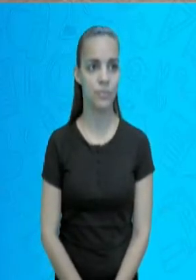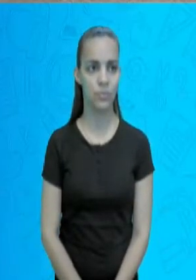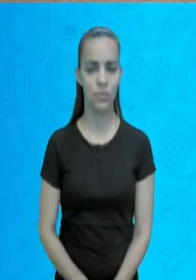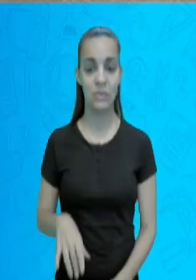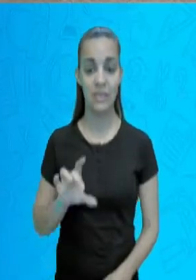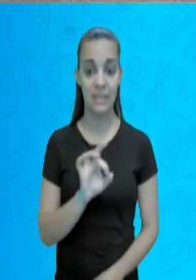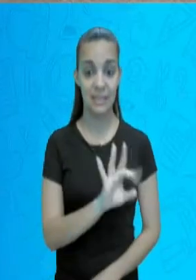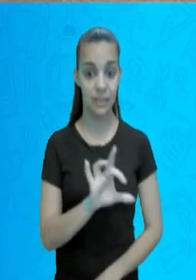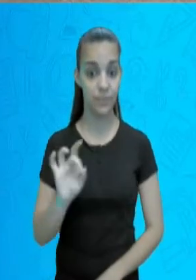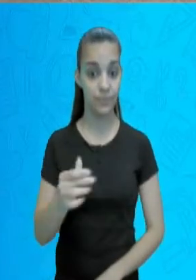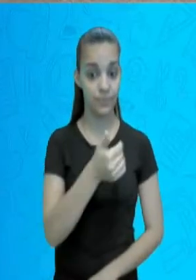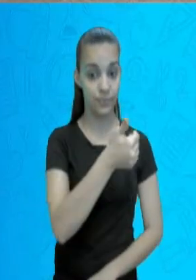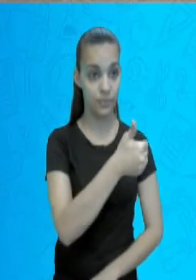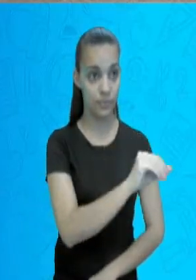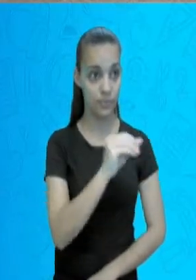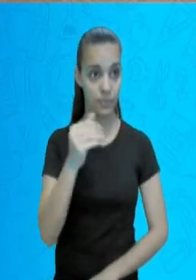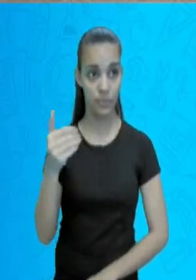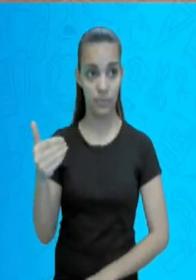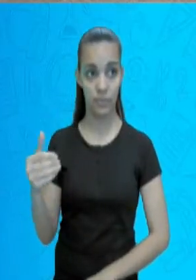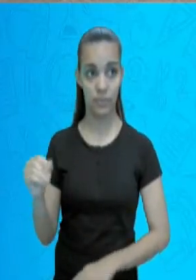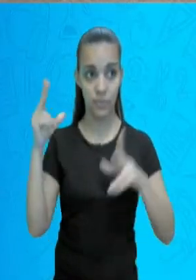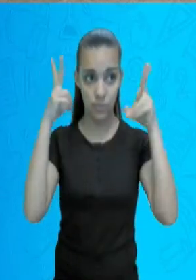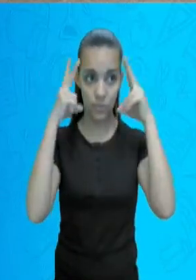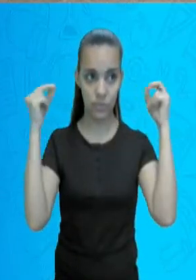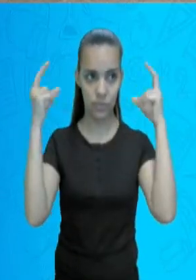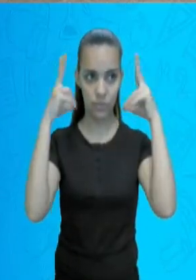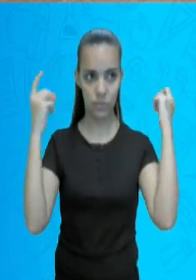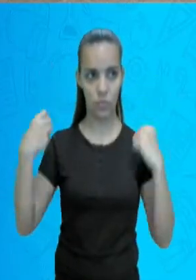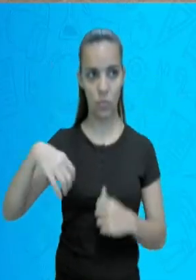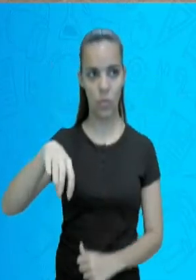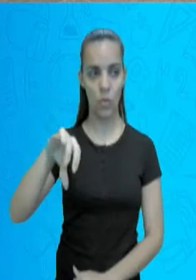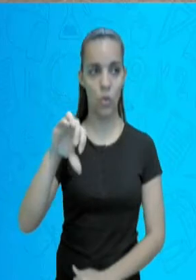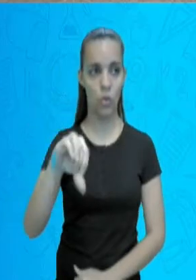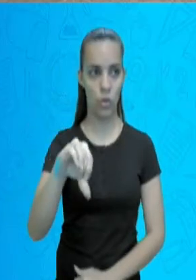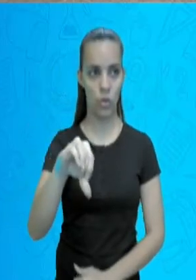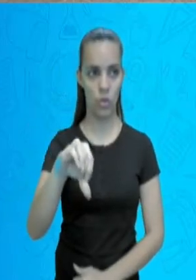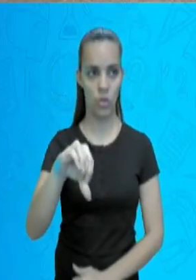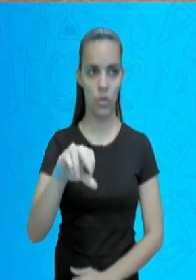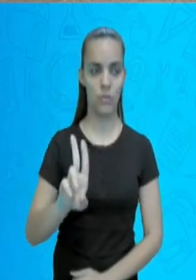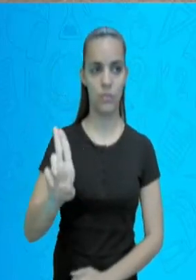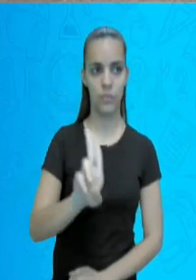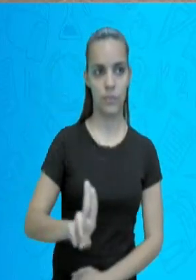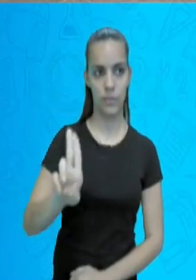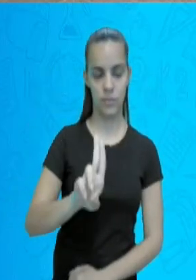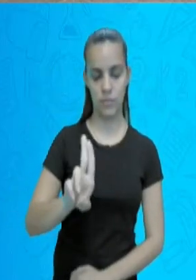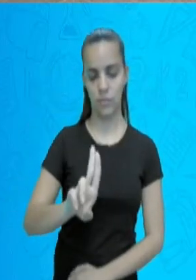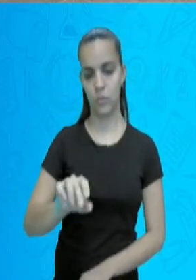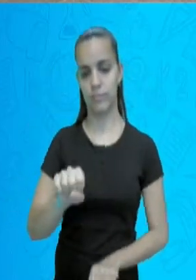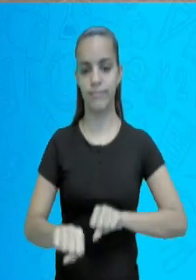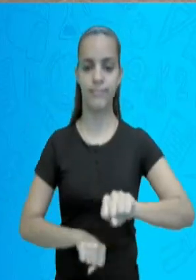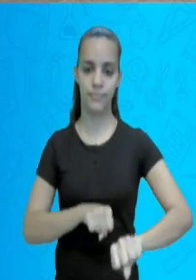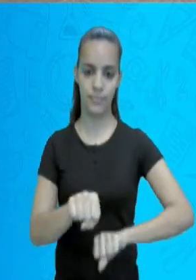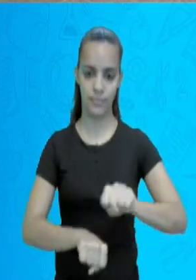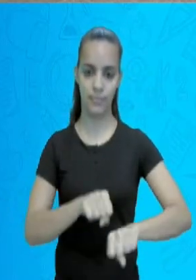10 pessoas na Holanda, 9 utilizam a